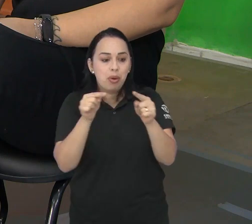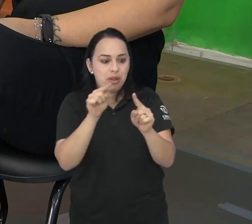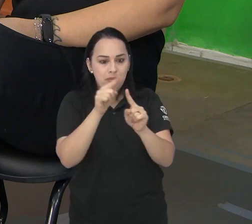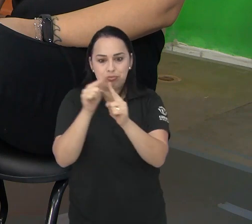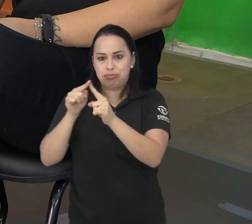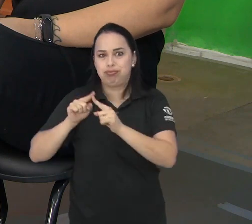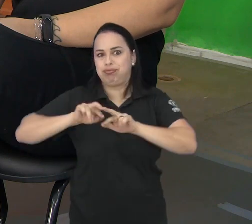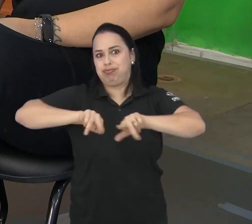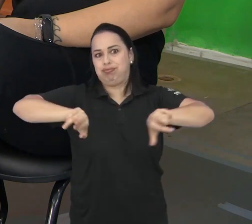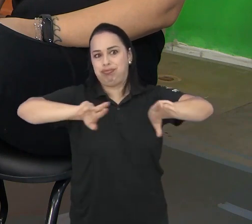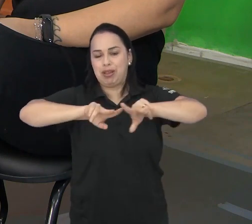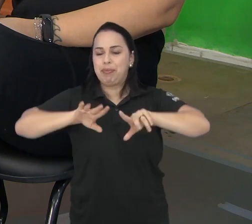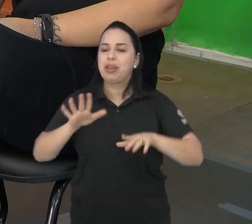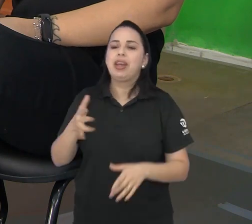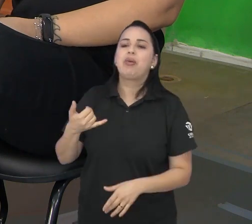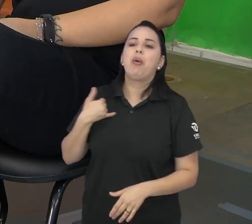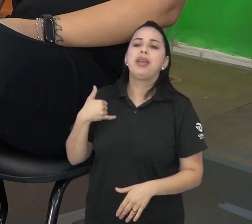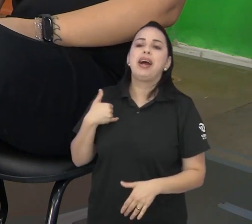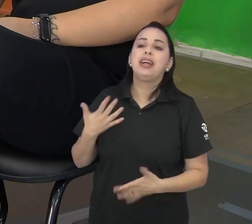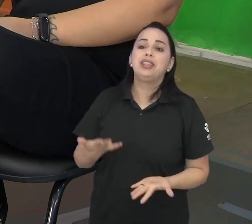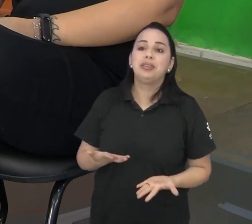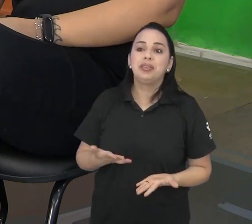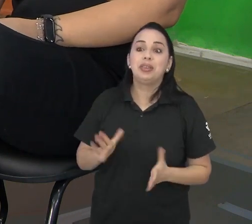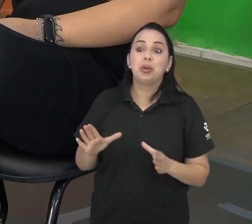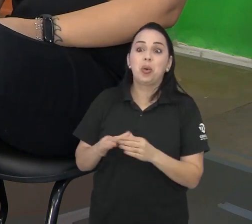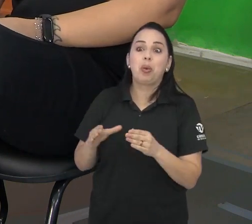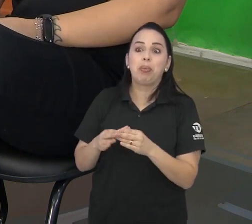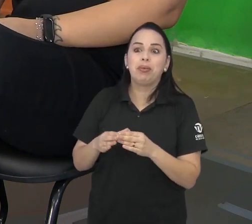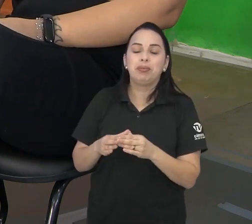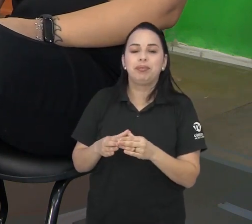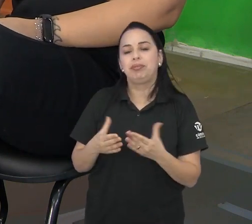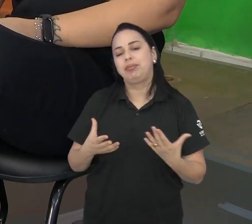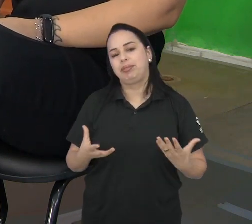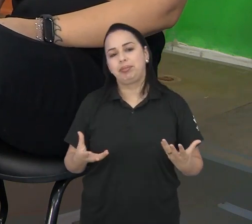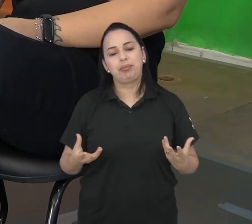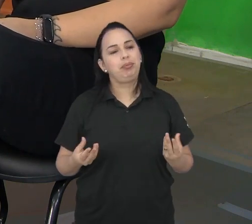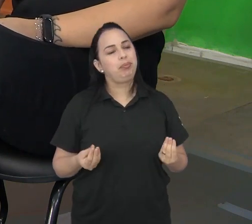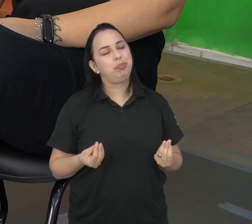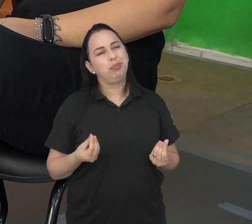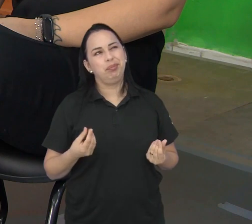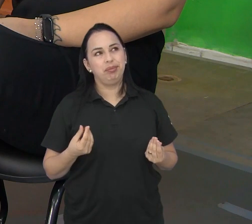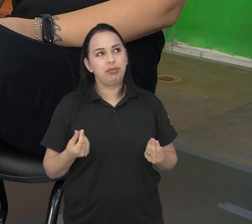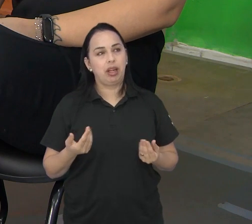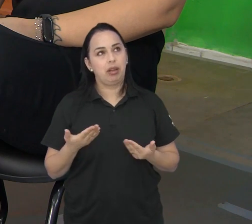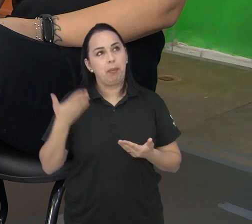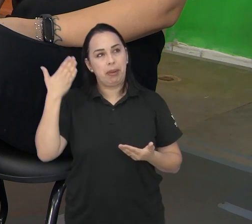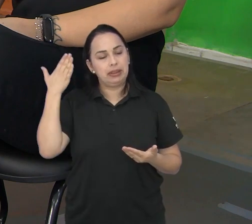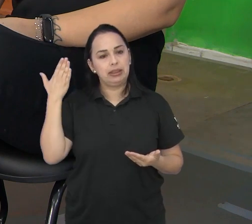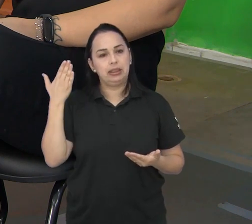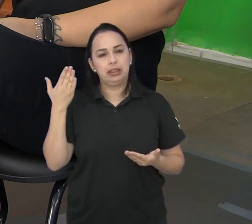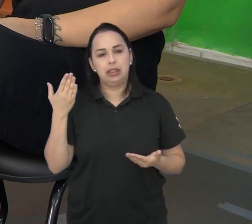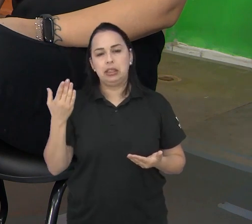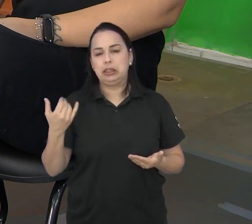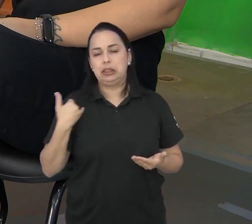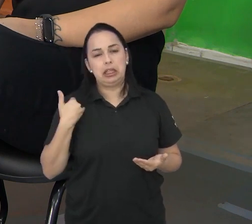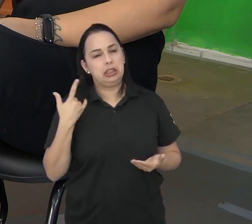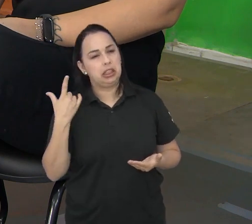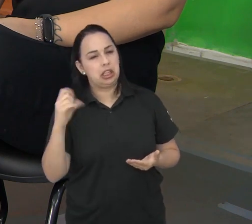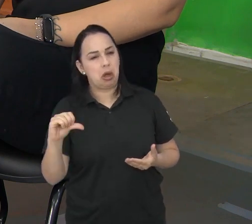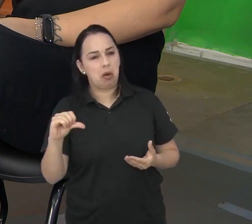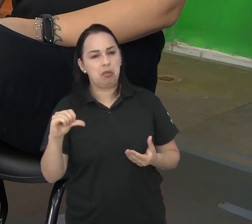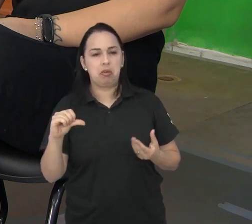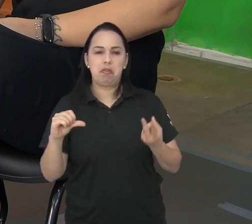diverso, assim, de música dos países deles, né? Que idade que o pessoal tem? Acredito que naquele período era